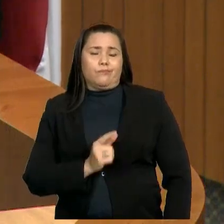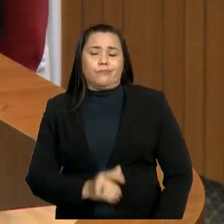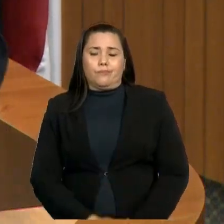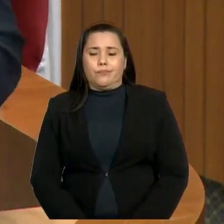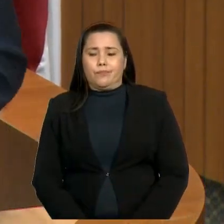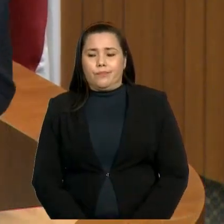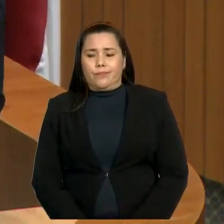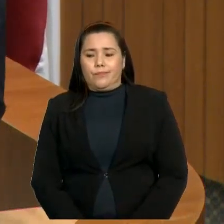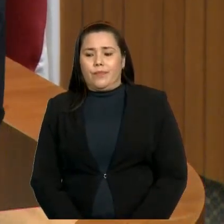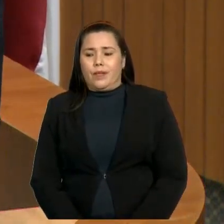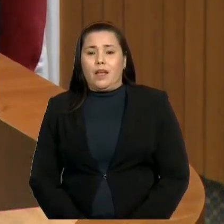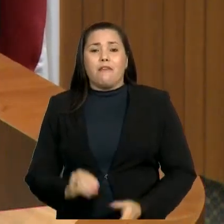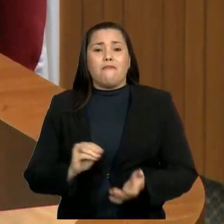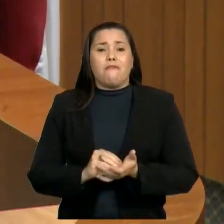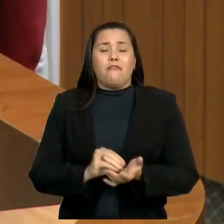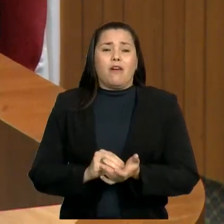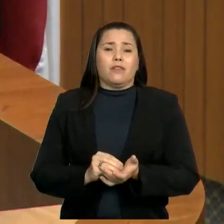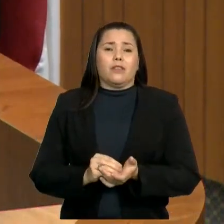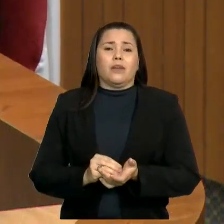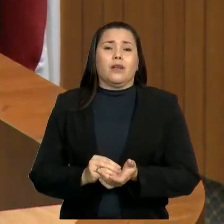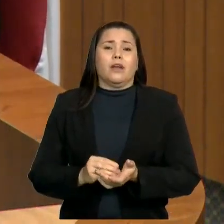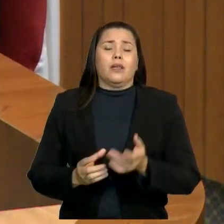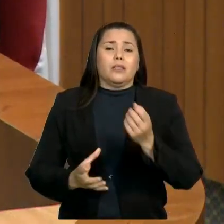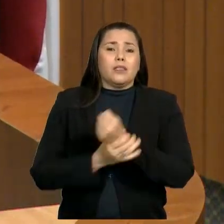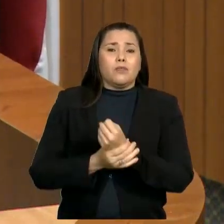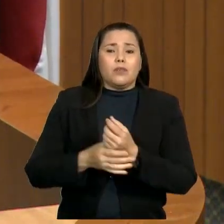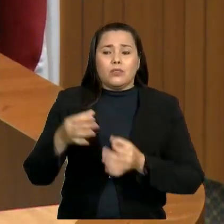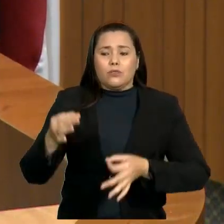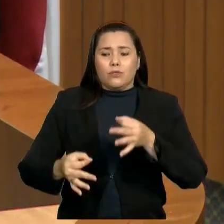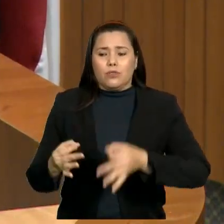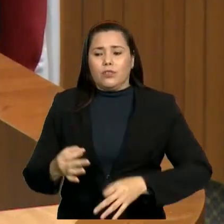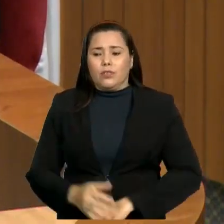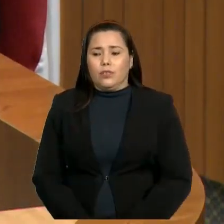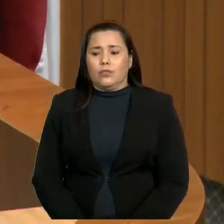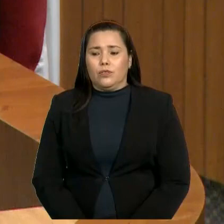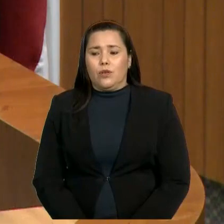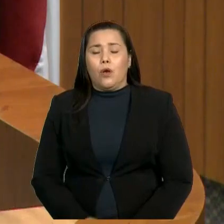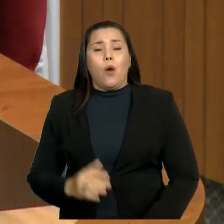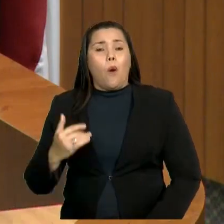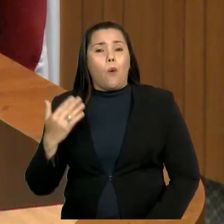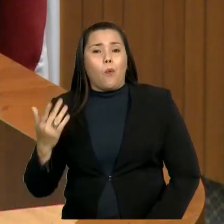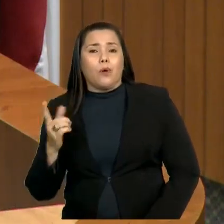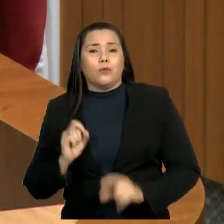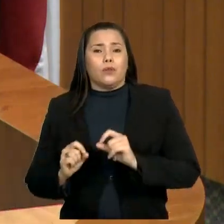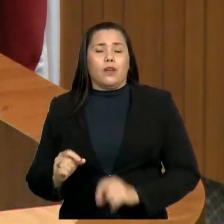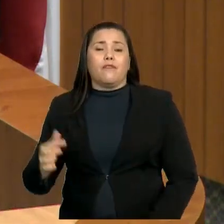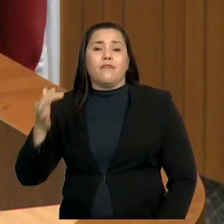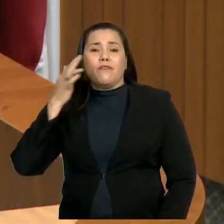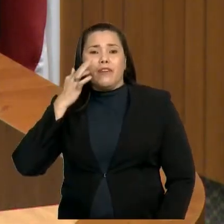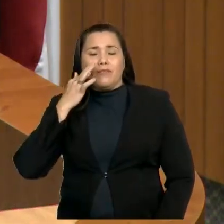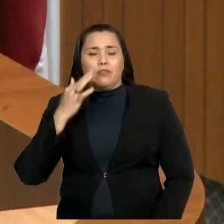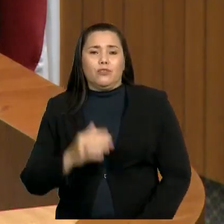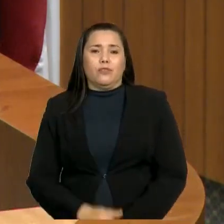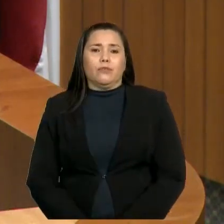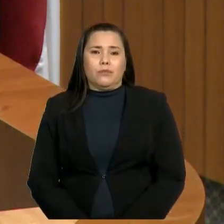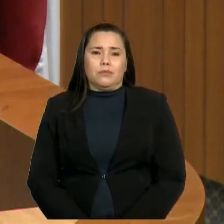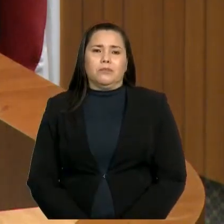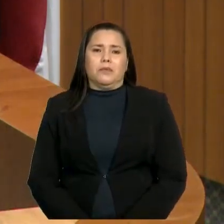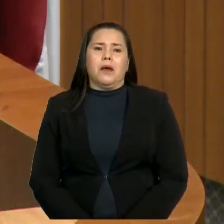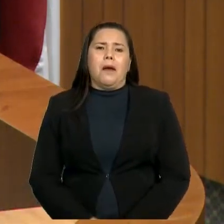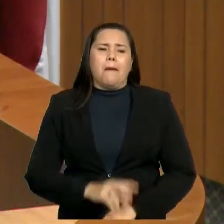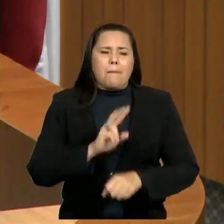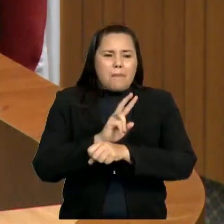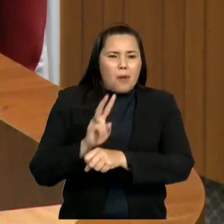tem Desde que seu Flávio Dino começou a dar razão a poceiro de terra e grileiro e ocupação de invasão sem